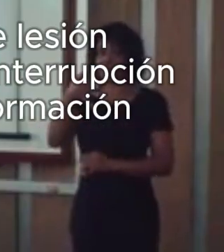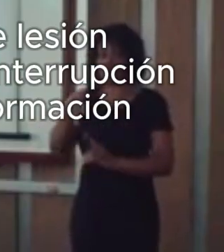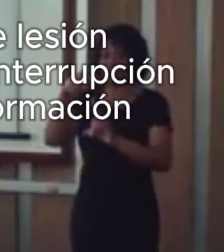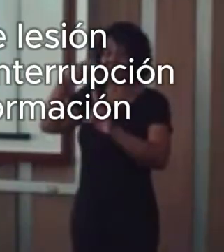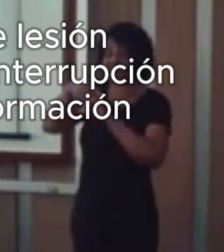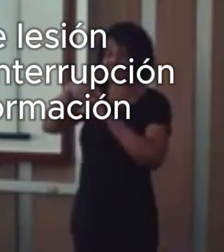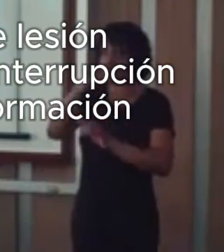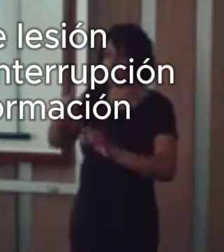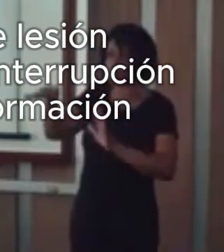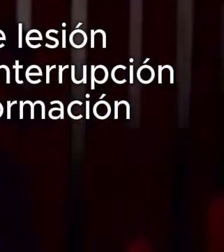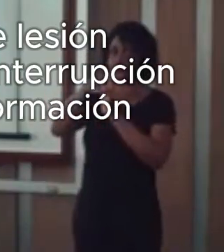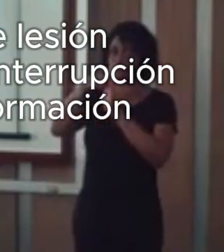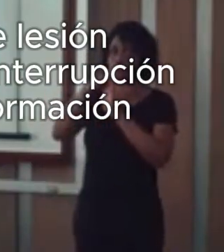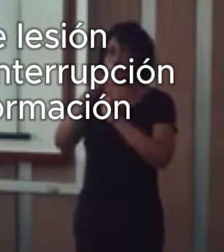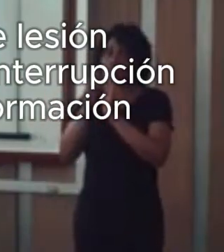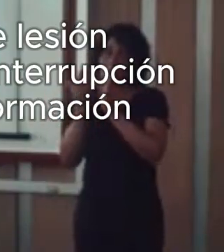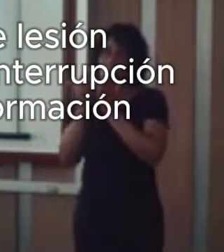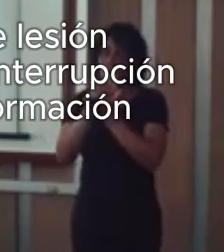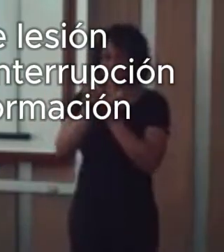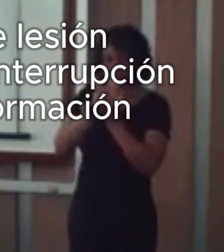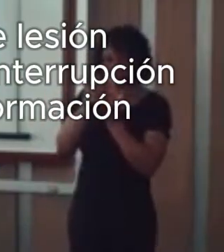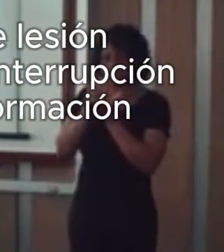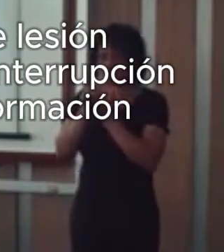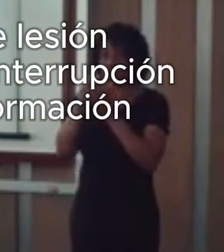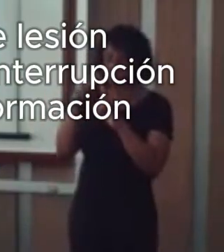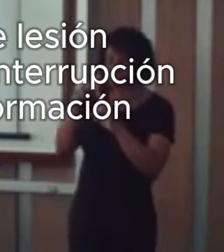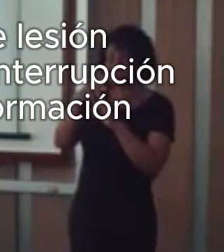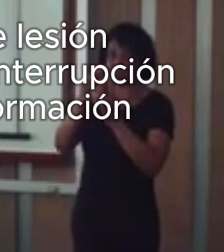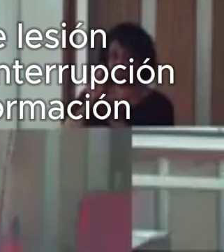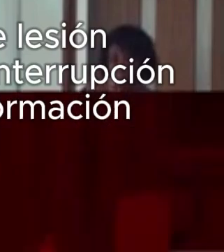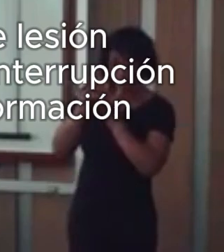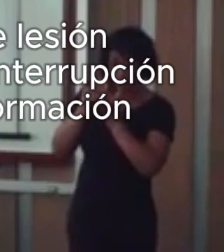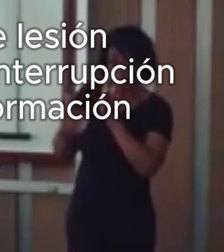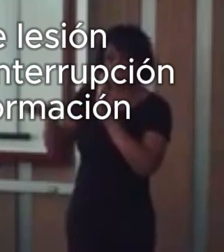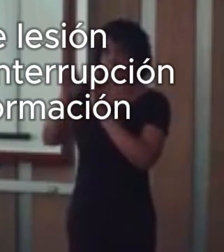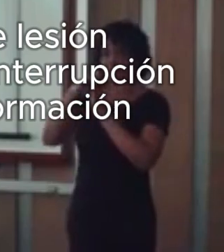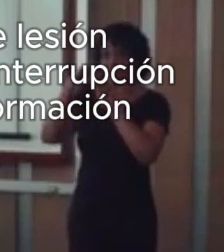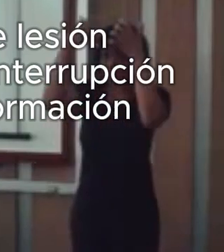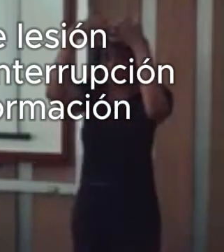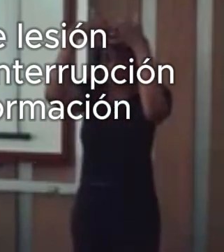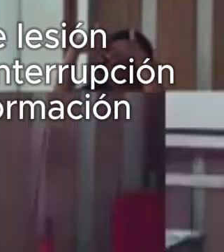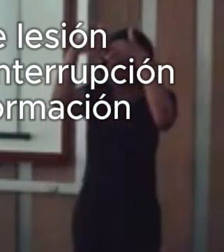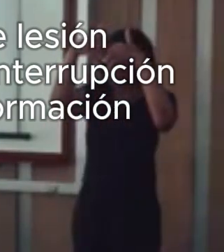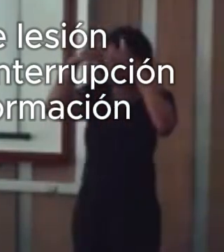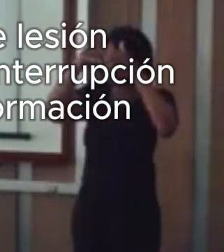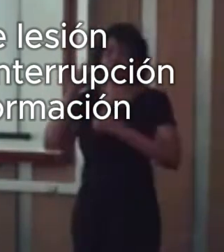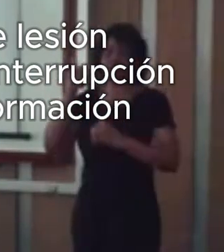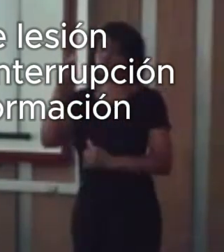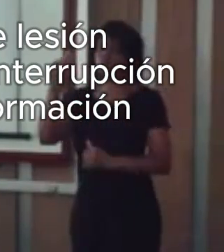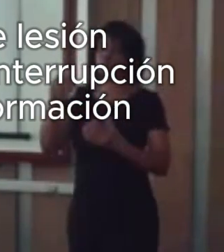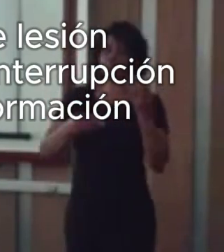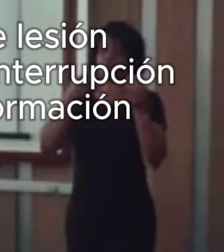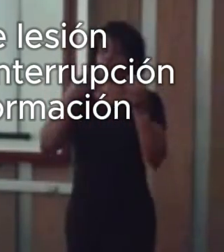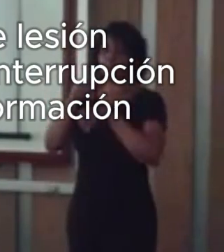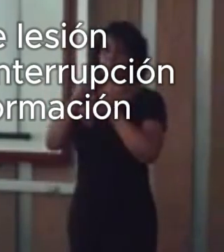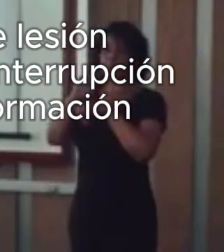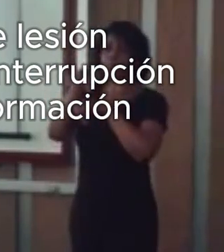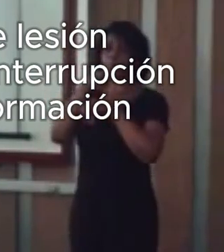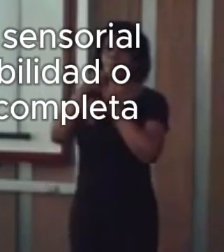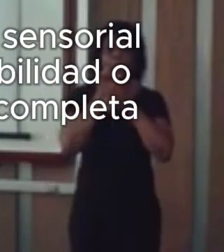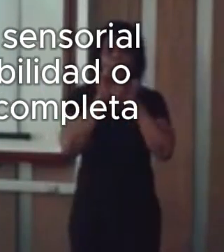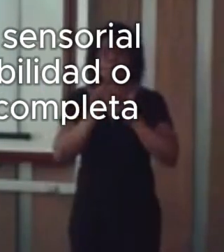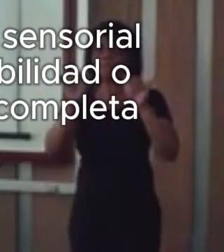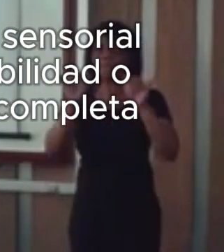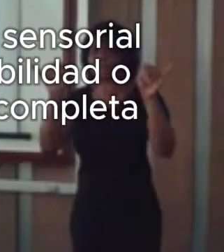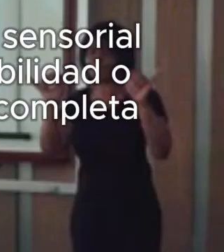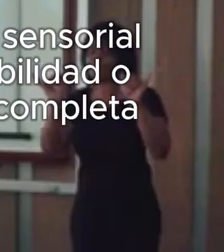completa e incompleta. Uma lesão completa é quando tem uma interrupção completa, neurológica, e aí não tem como passar nenhuma informação,